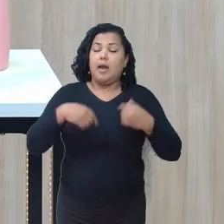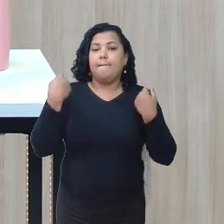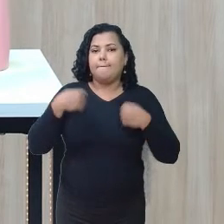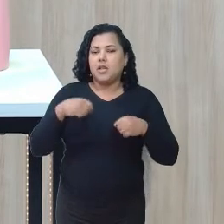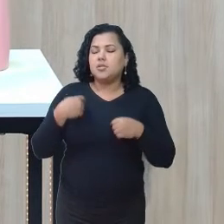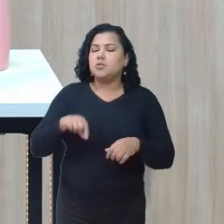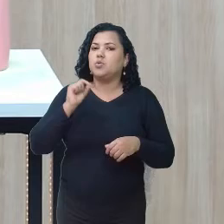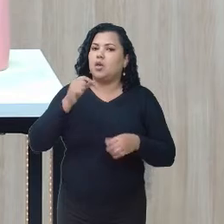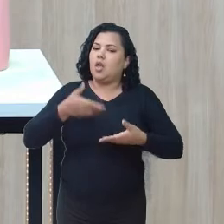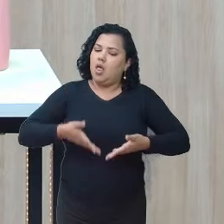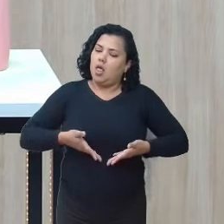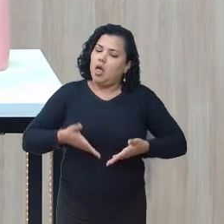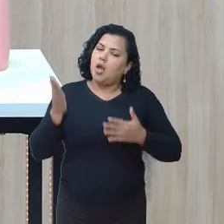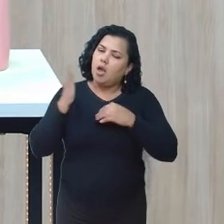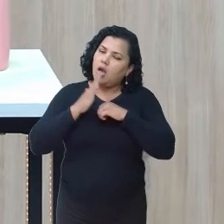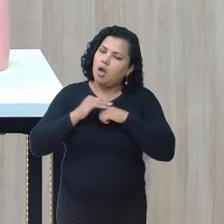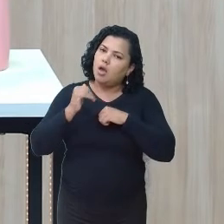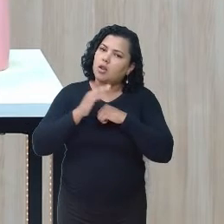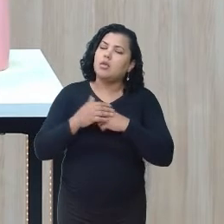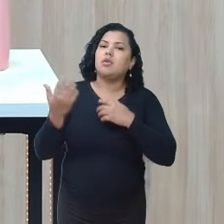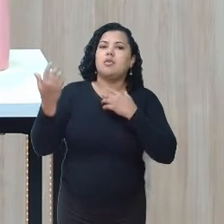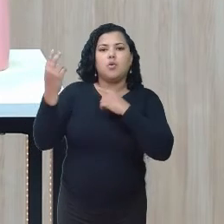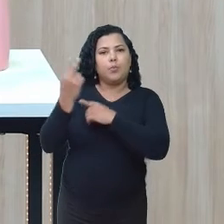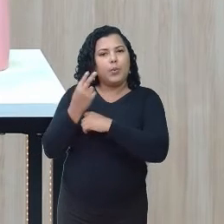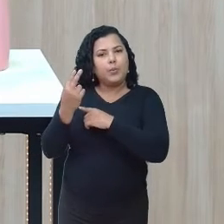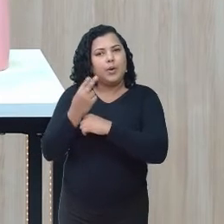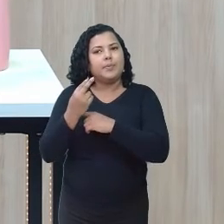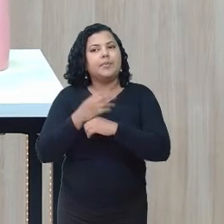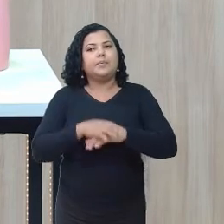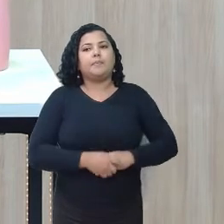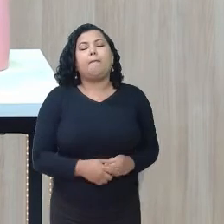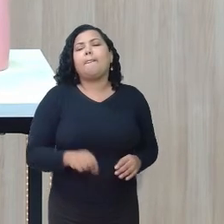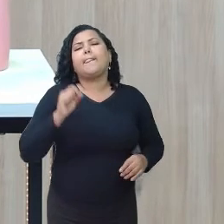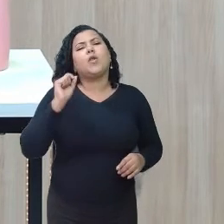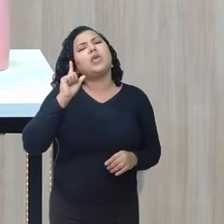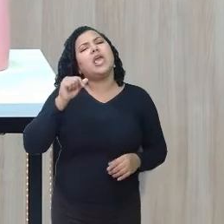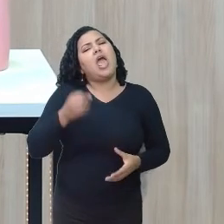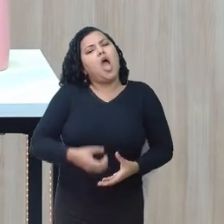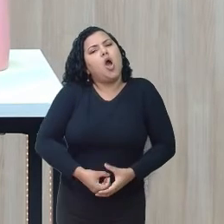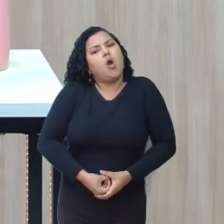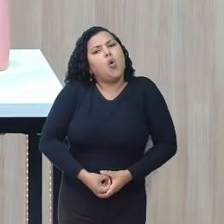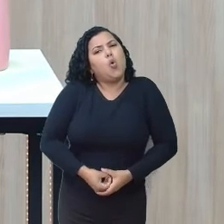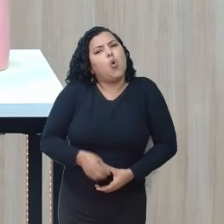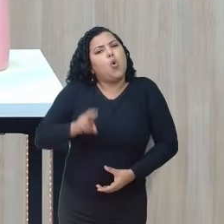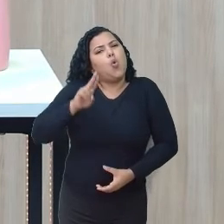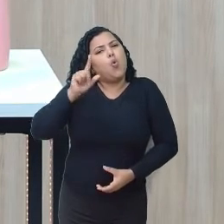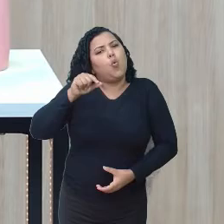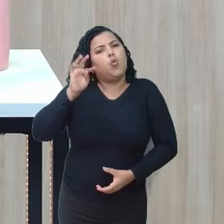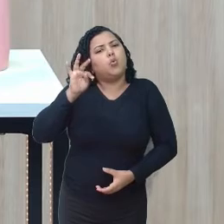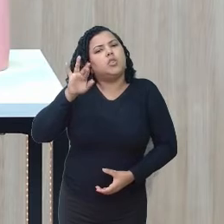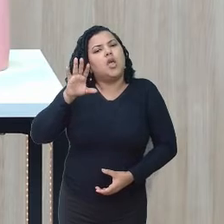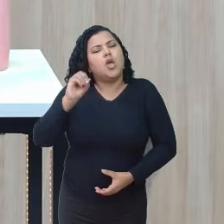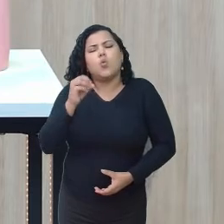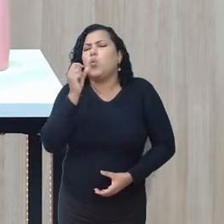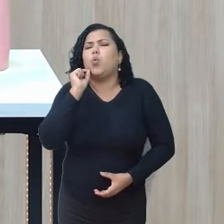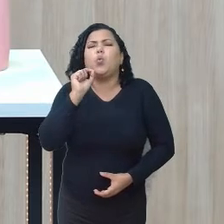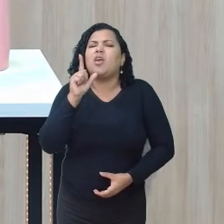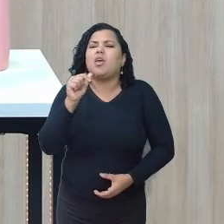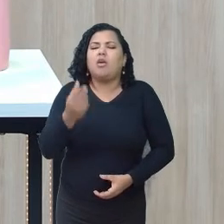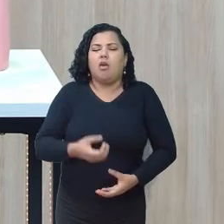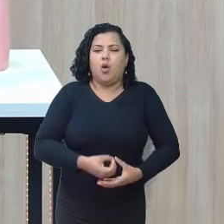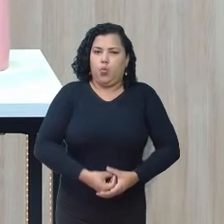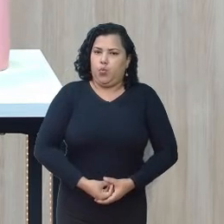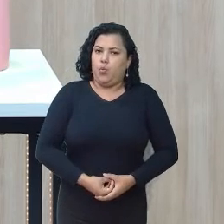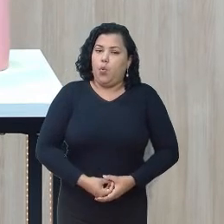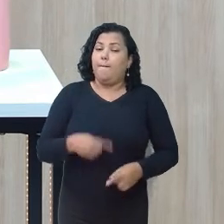útero da mãe. E agora aqui falando também o que é o útero, Nós já vimos as tubas uterinas,